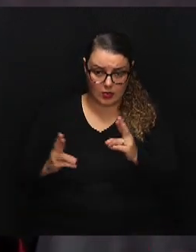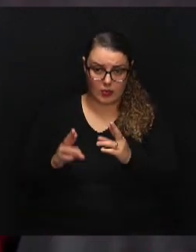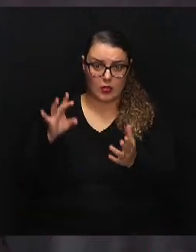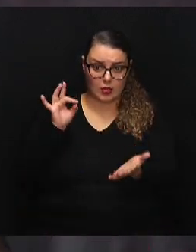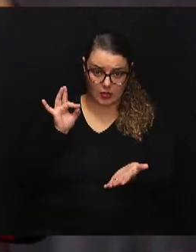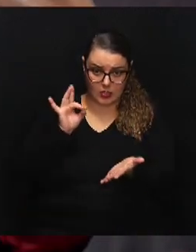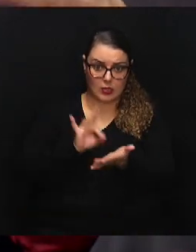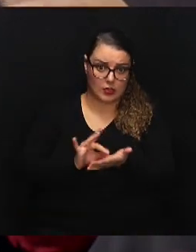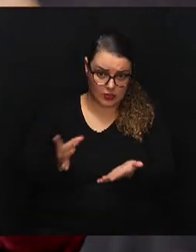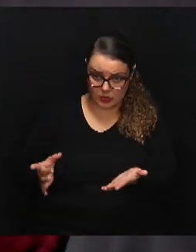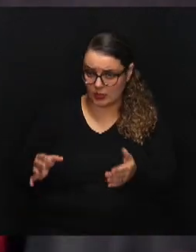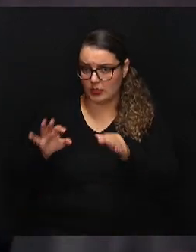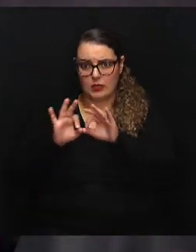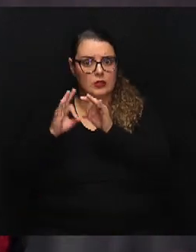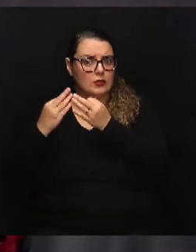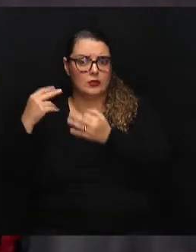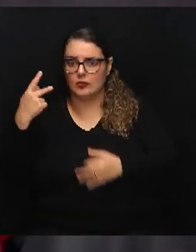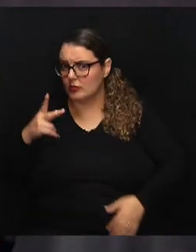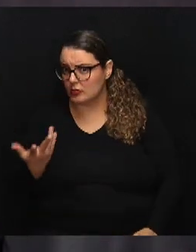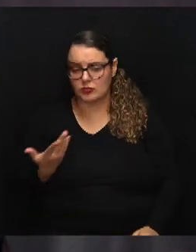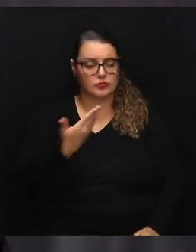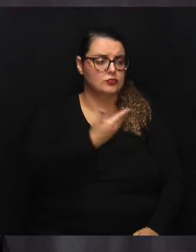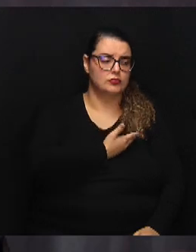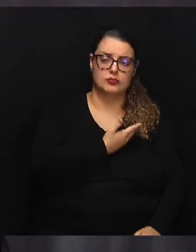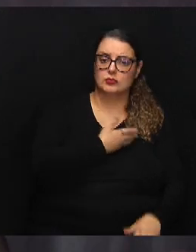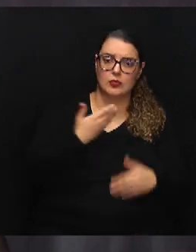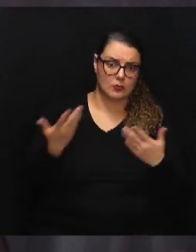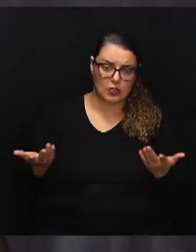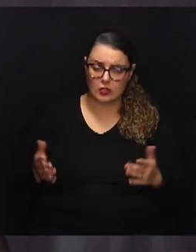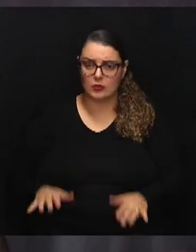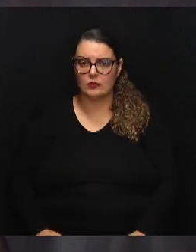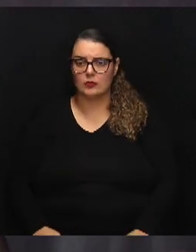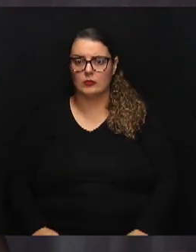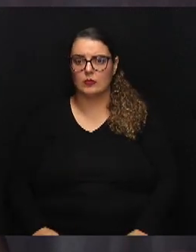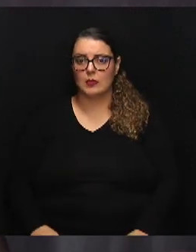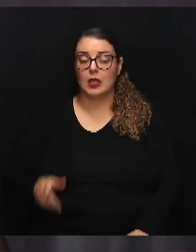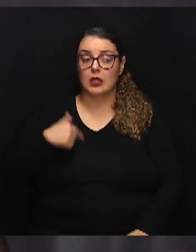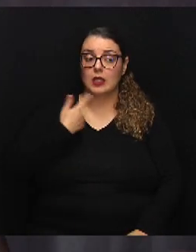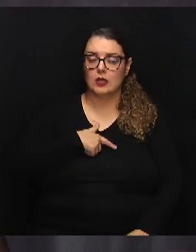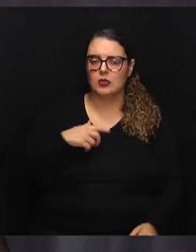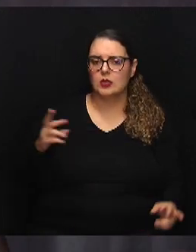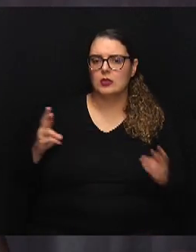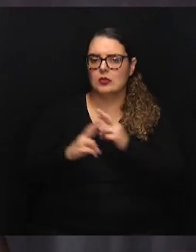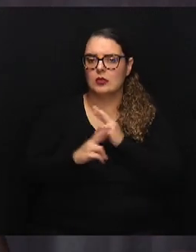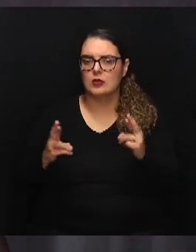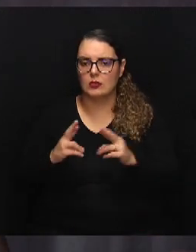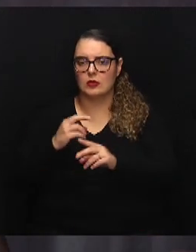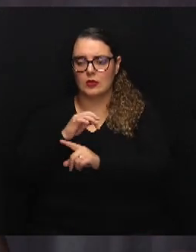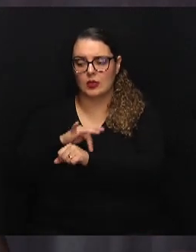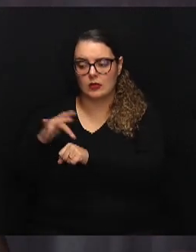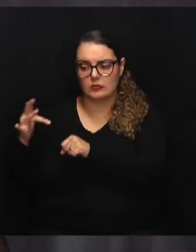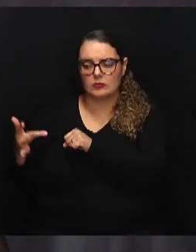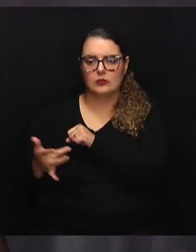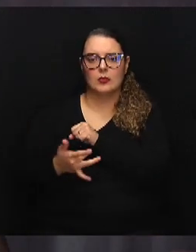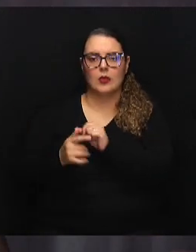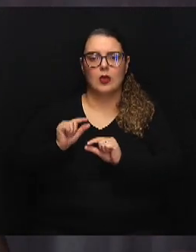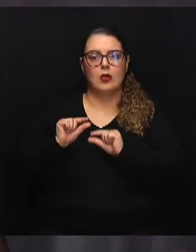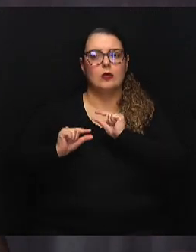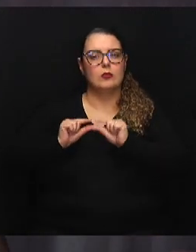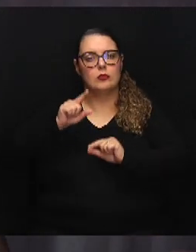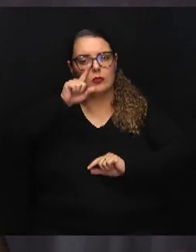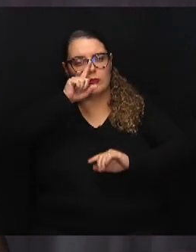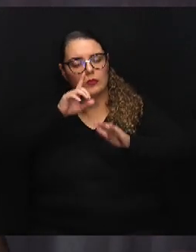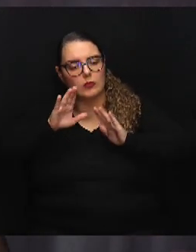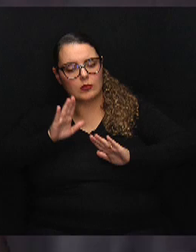oficializada na tua família, entre teus amigos, enfim. Mas essa nossa relação com as redes sociais, ela tem que ser um pouco mais cuidadosa,